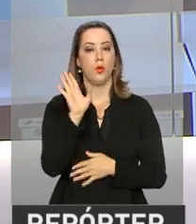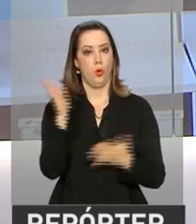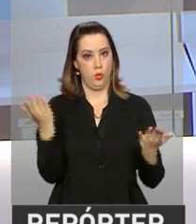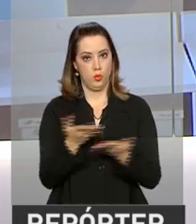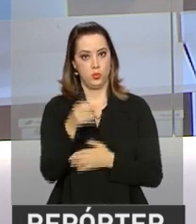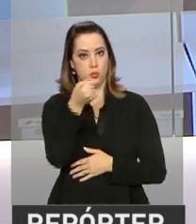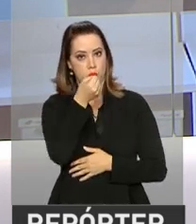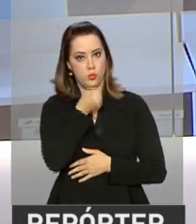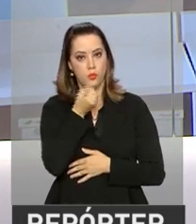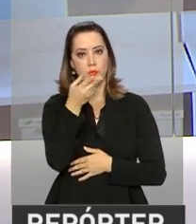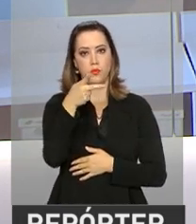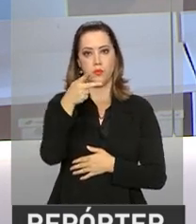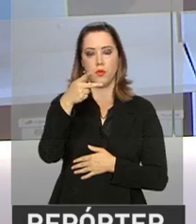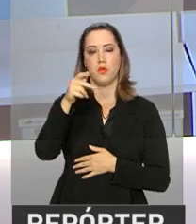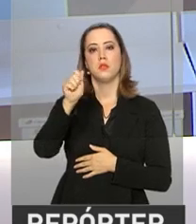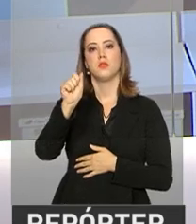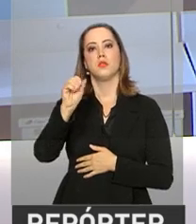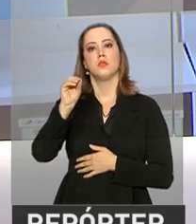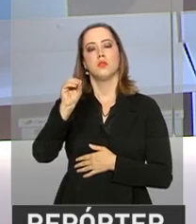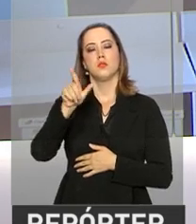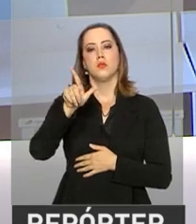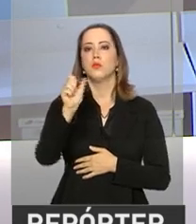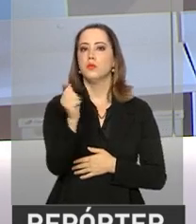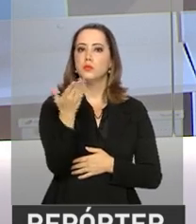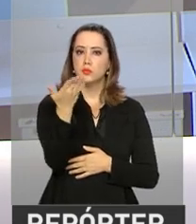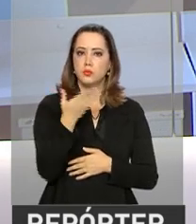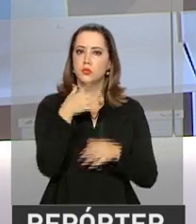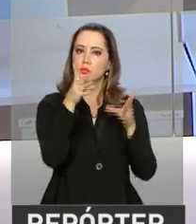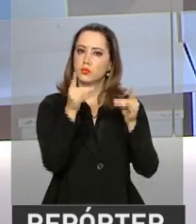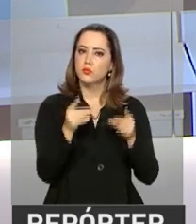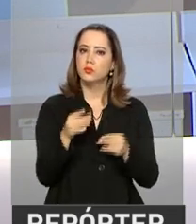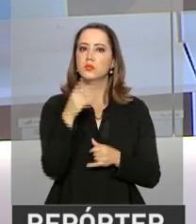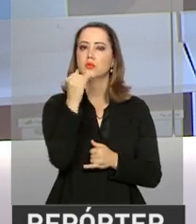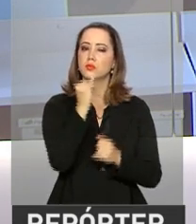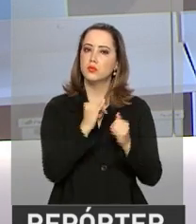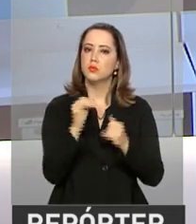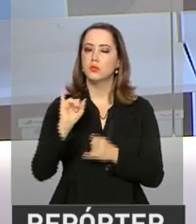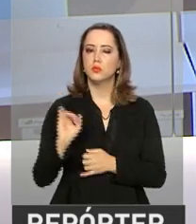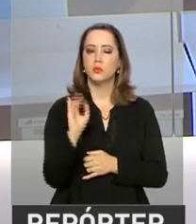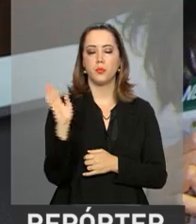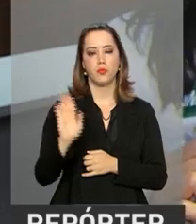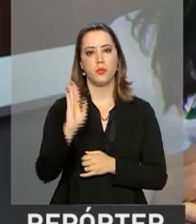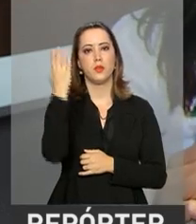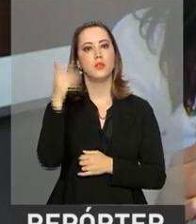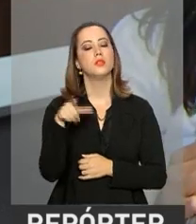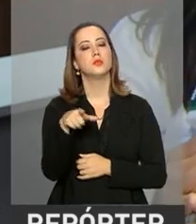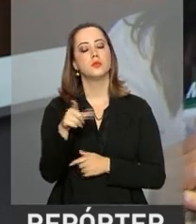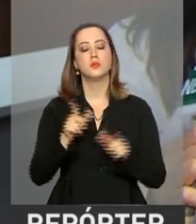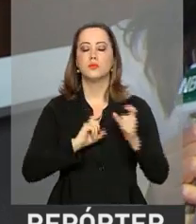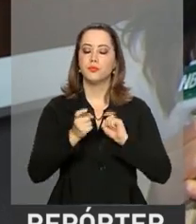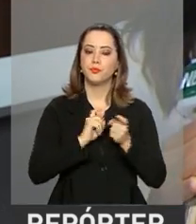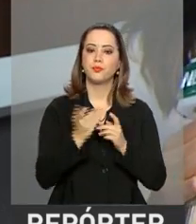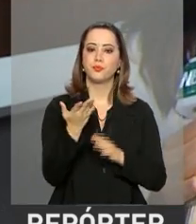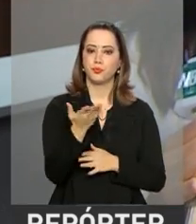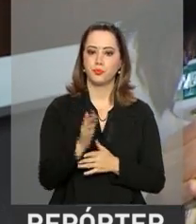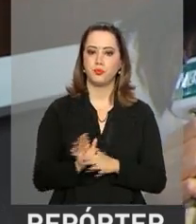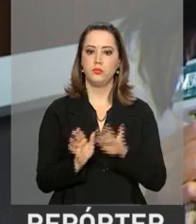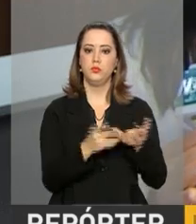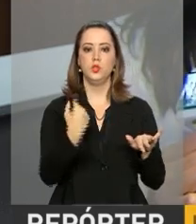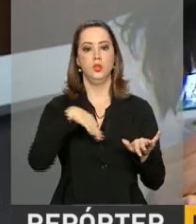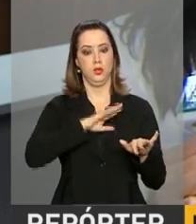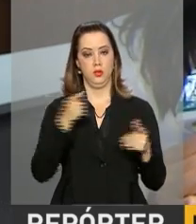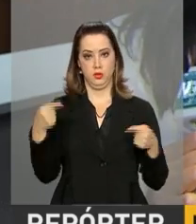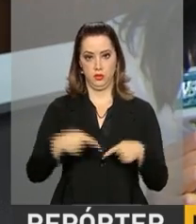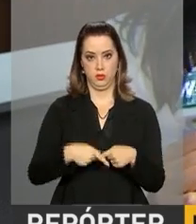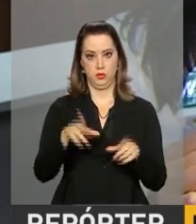conversou com a repórter Paola deor e falou sobre os principais desafios da nova gestão nós estamos aqui na sede do INSS